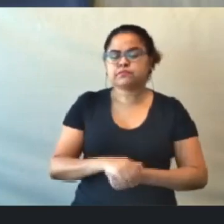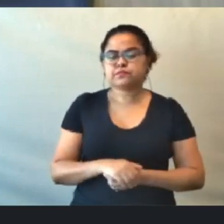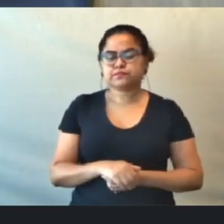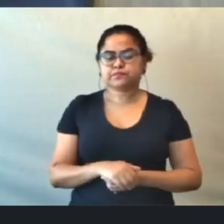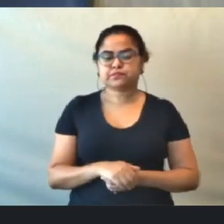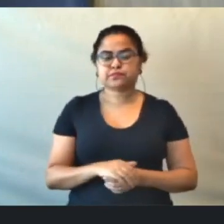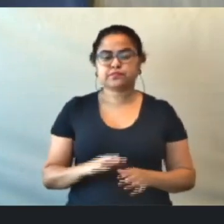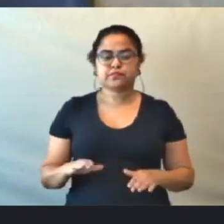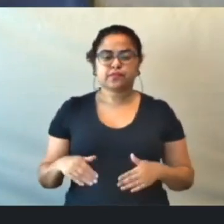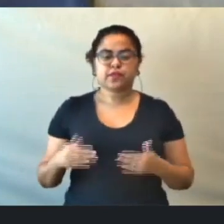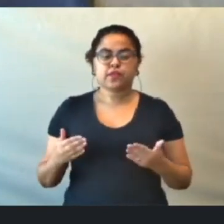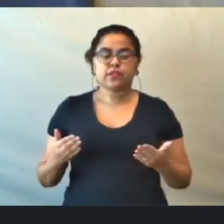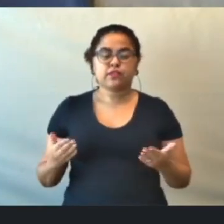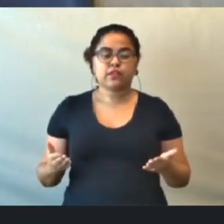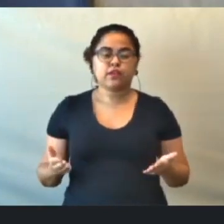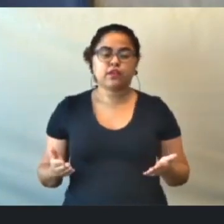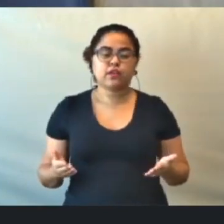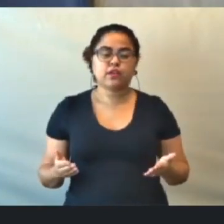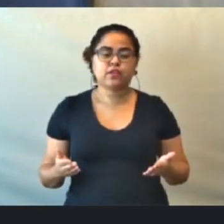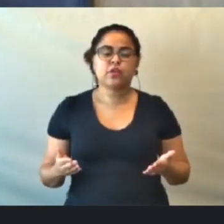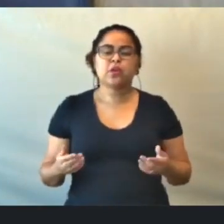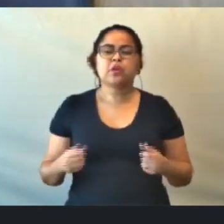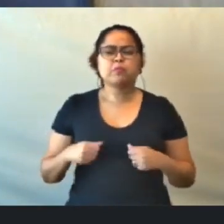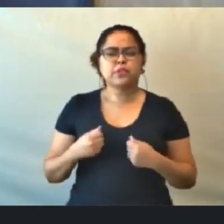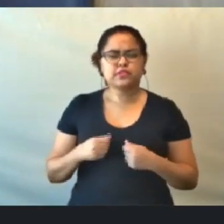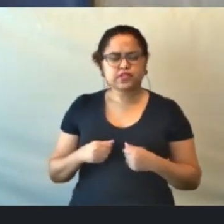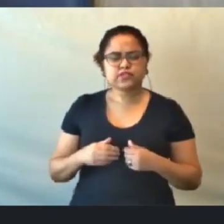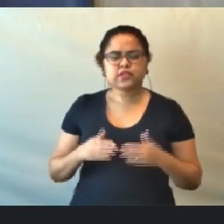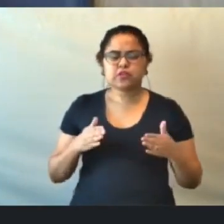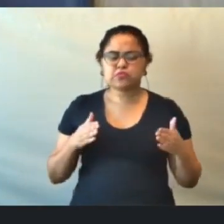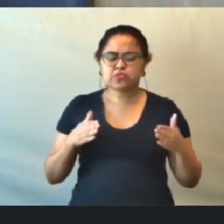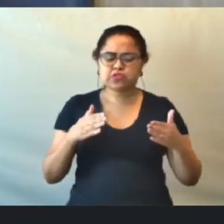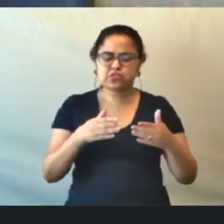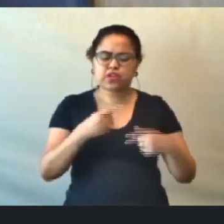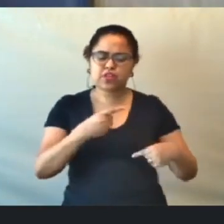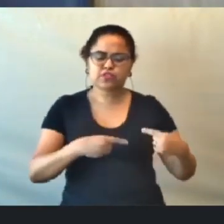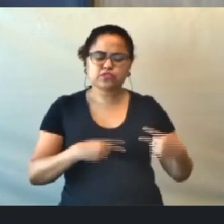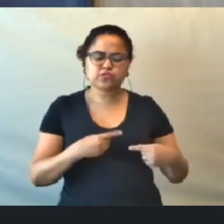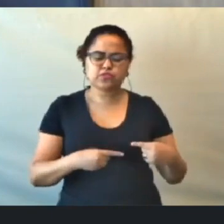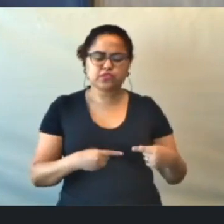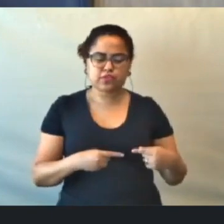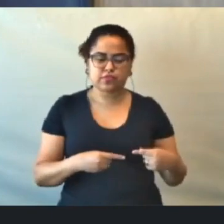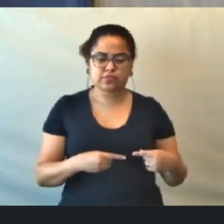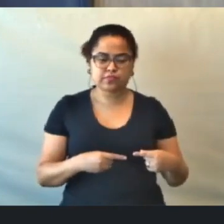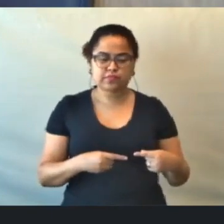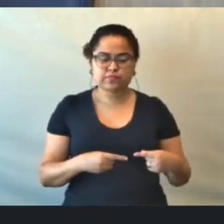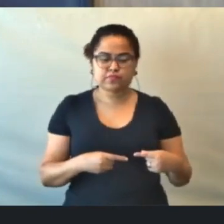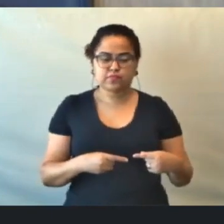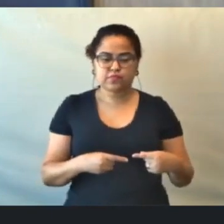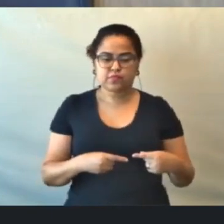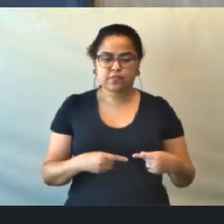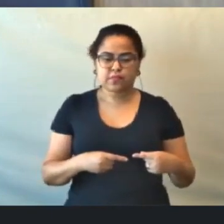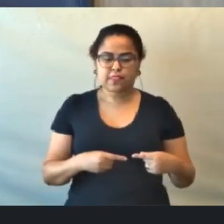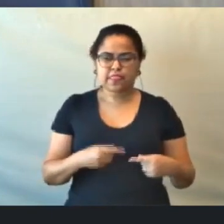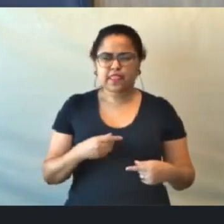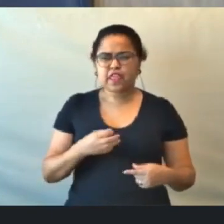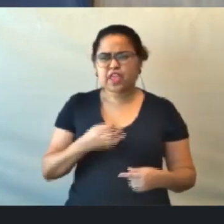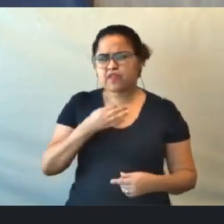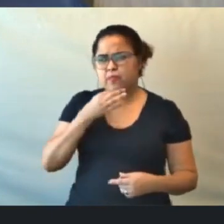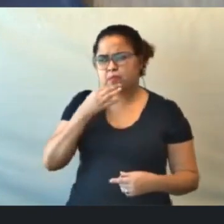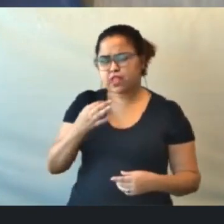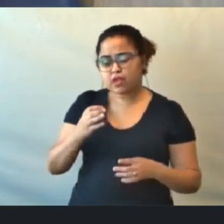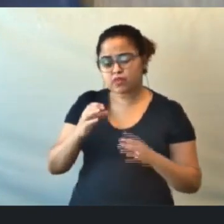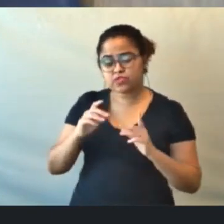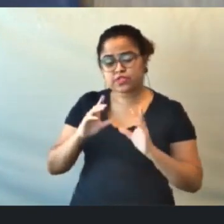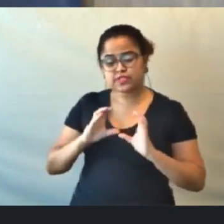que direcionar a discussão, aí estou falando talvez mais como cidadão, nessa linha de que nós temos